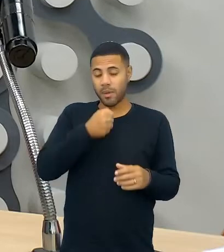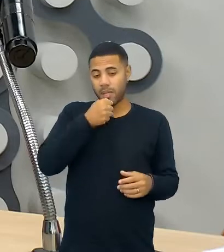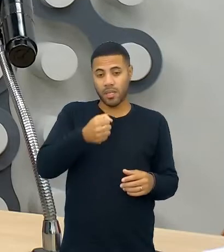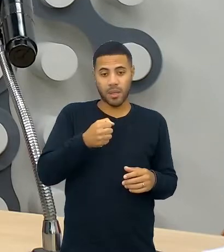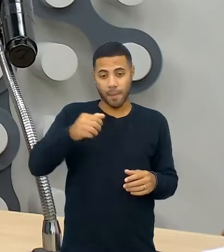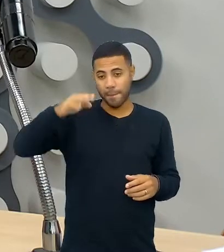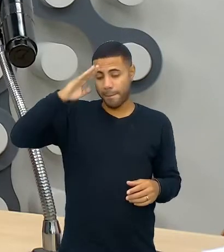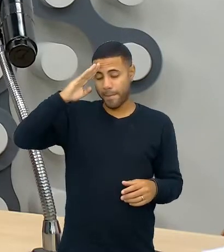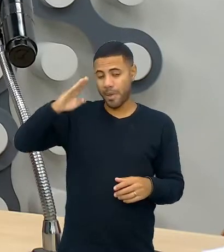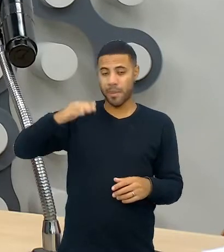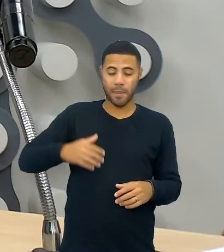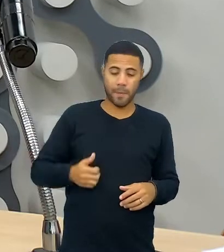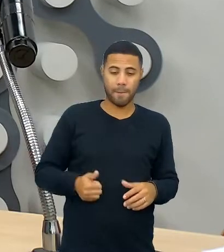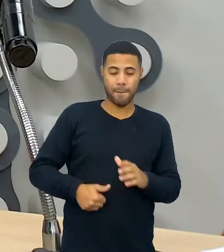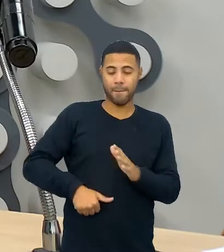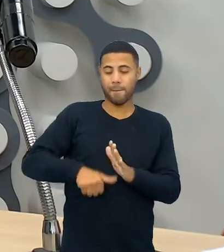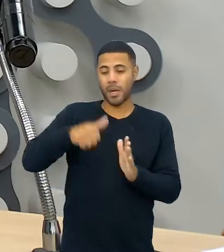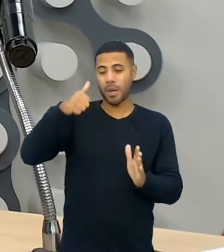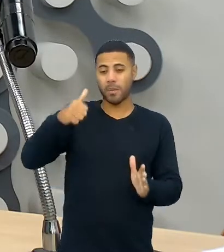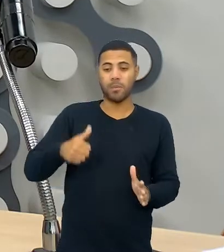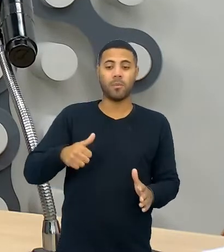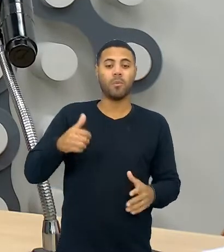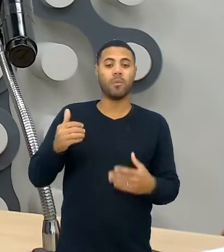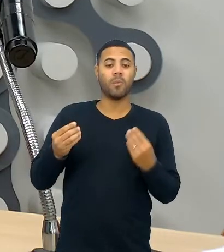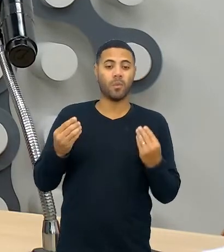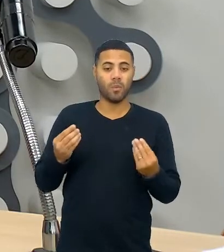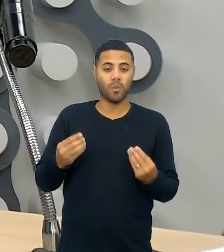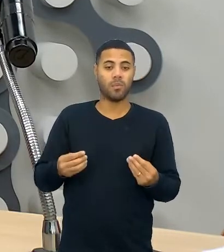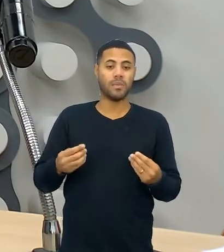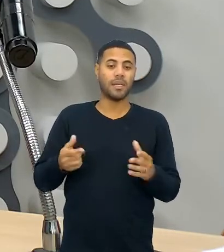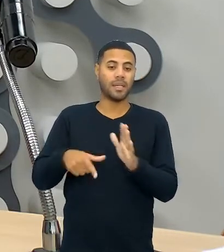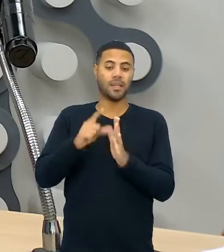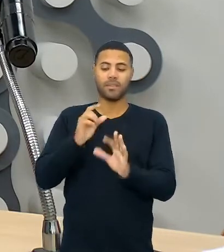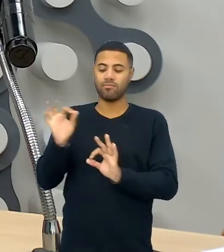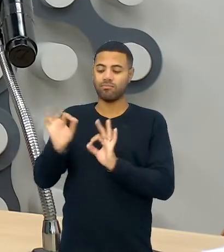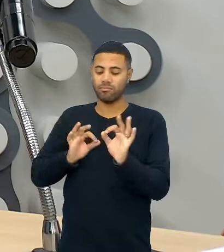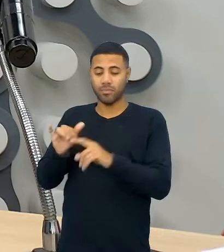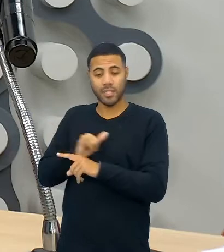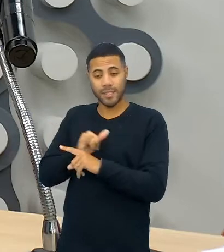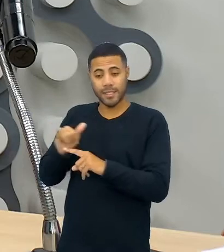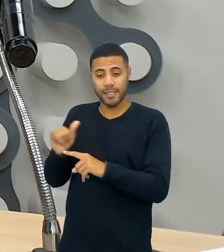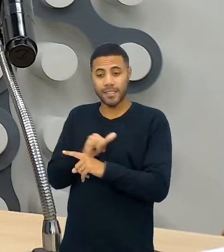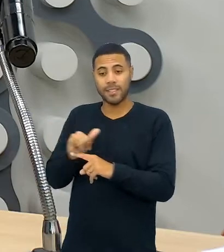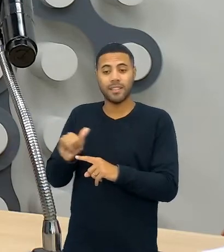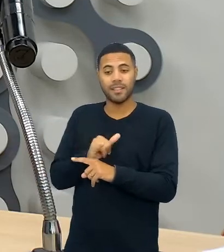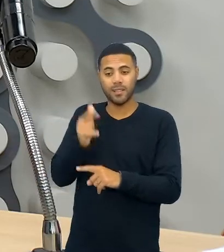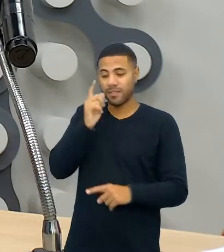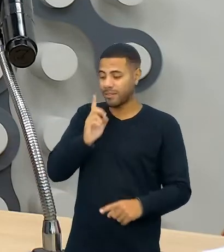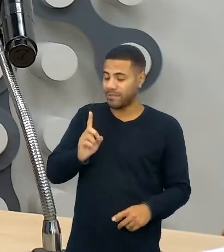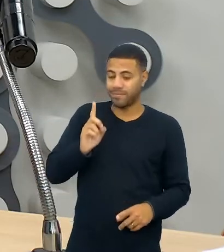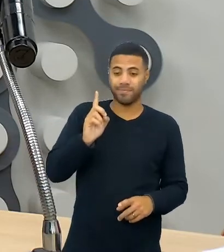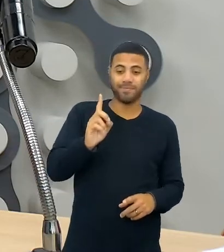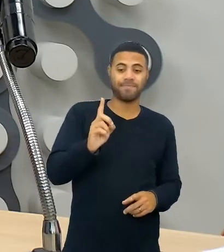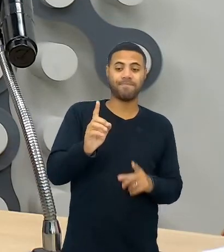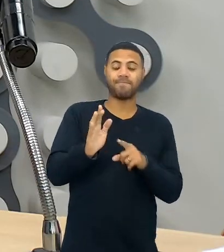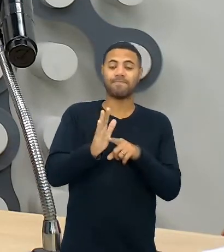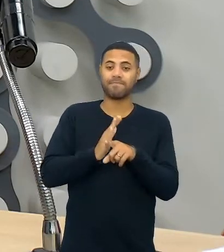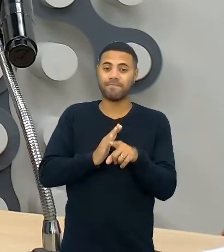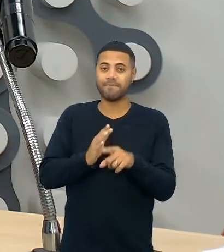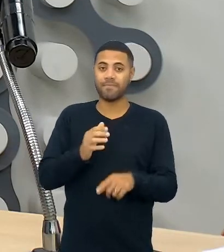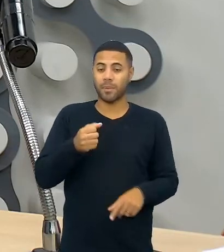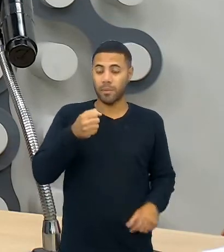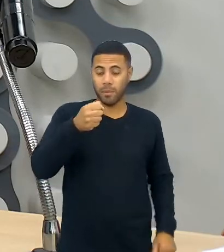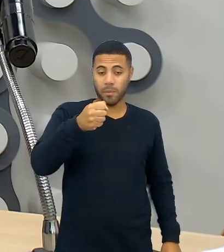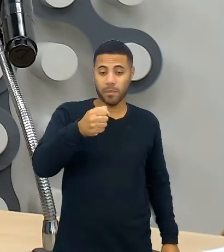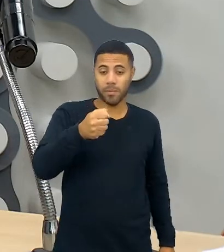ser o primeiro, Exato. mas como fazer isso, Como fazer isso com equilíbrio, né? Não ser tão invasivo, deixar o atleta